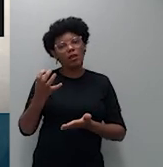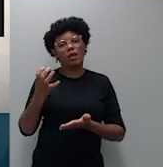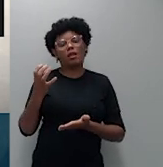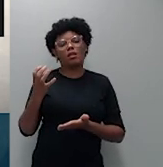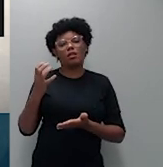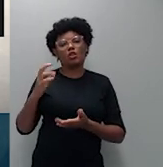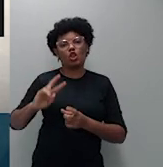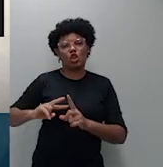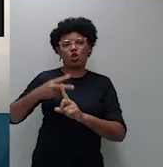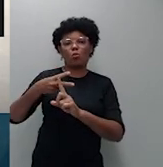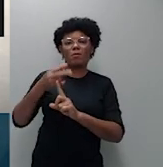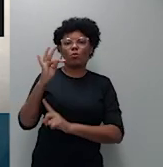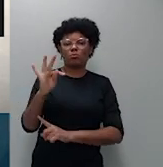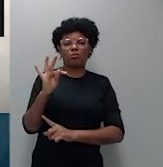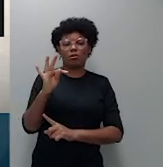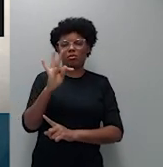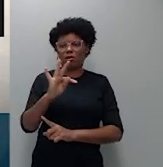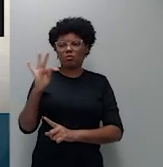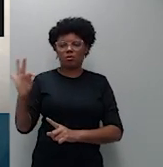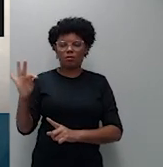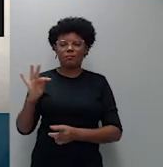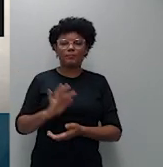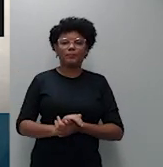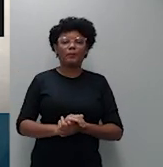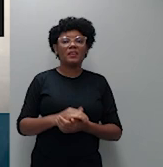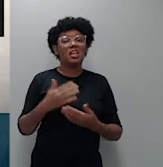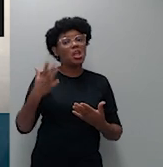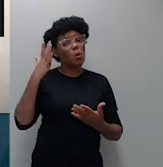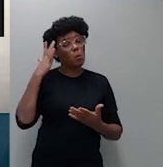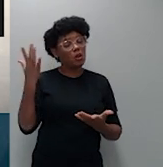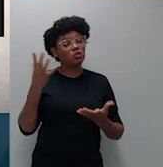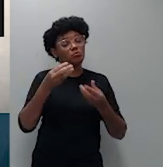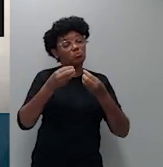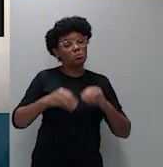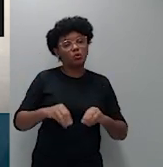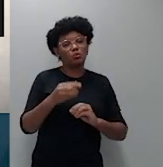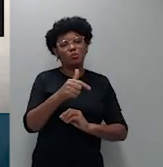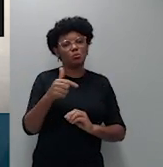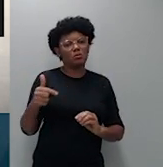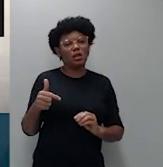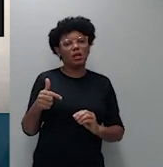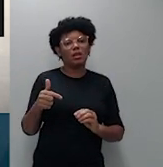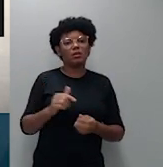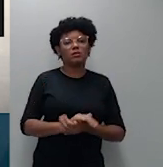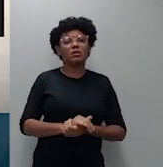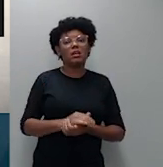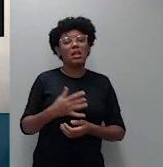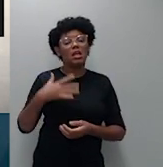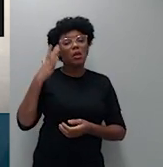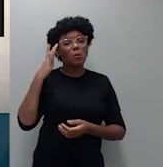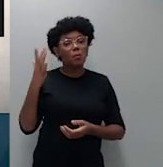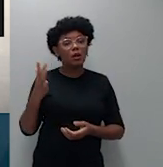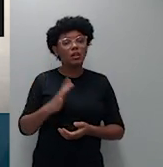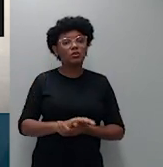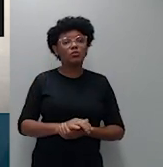juízo de família parece eu vejo o